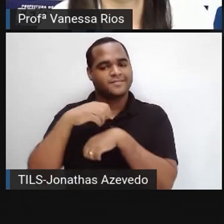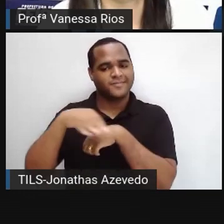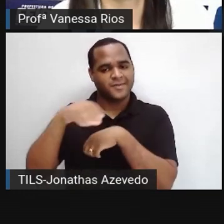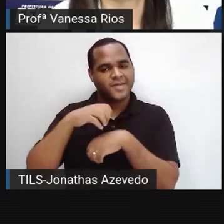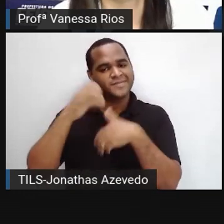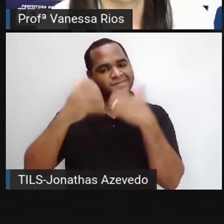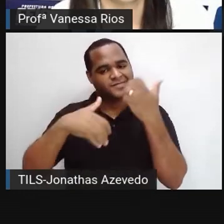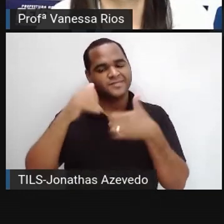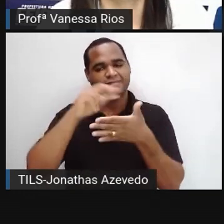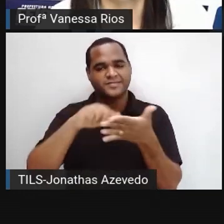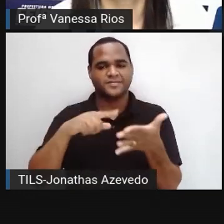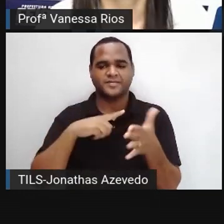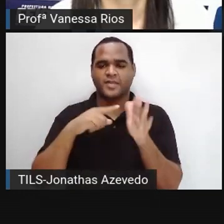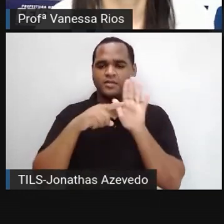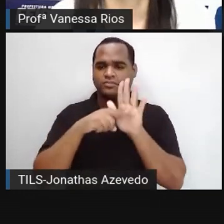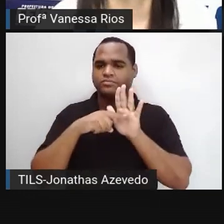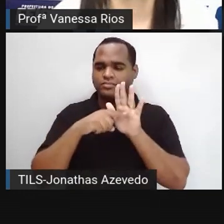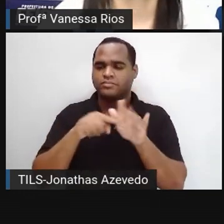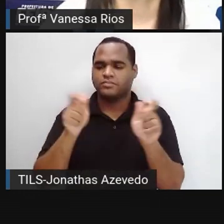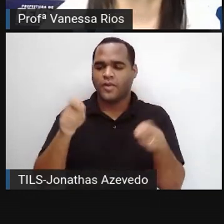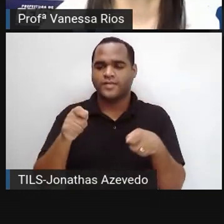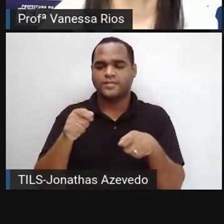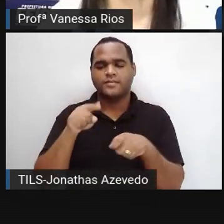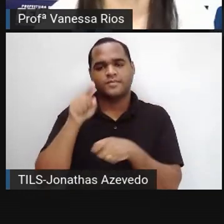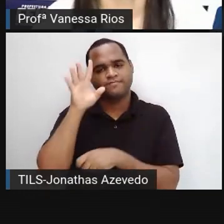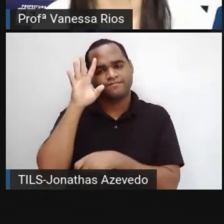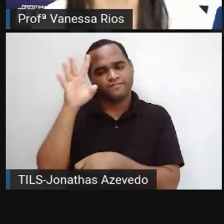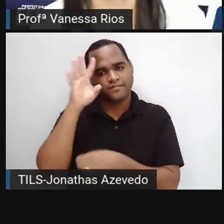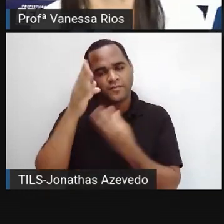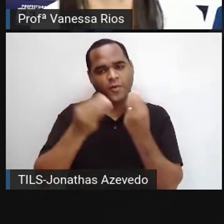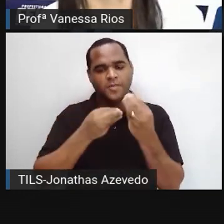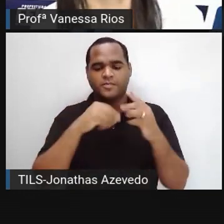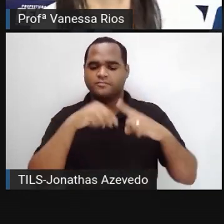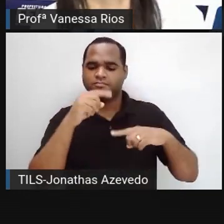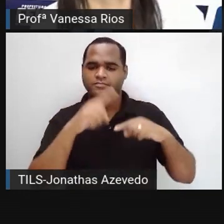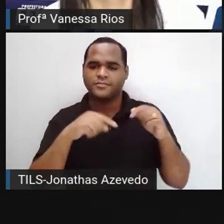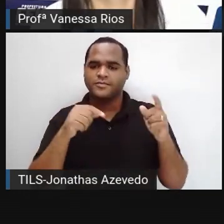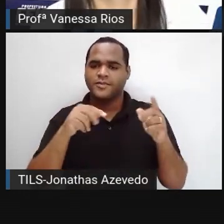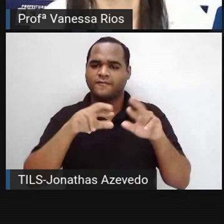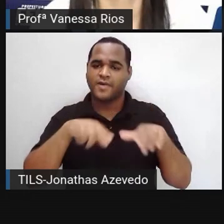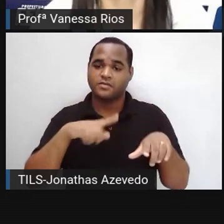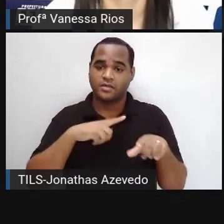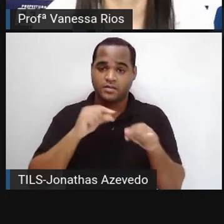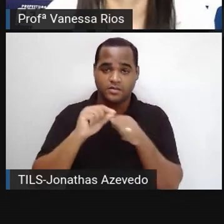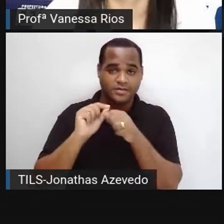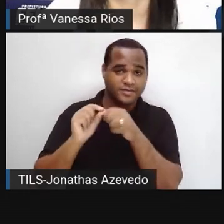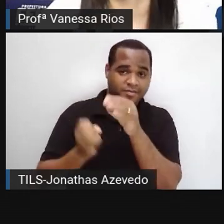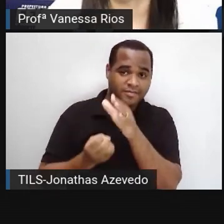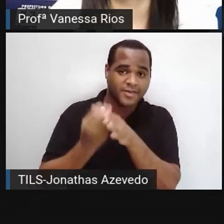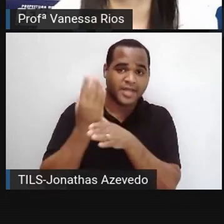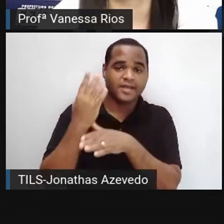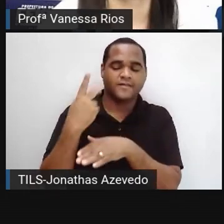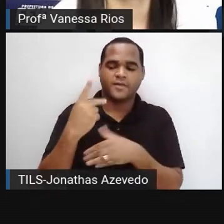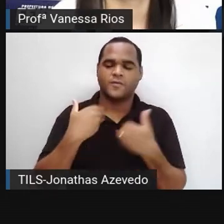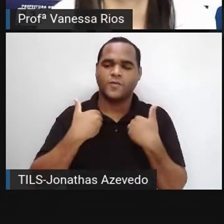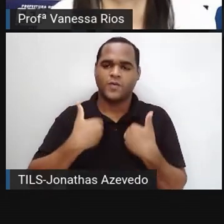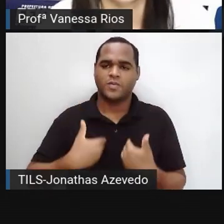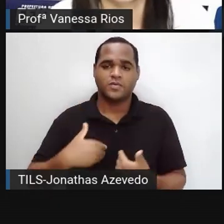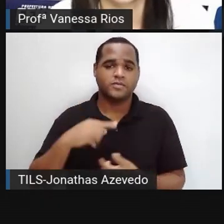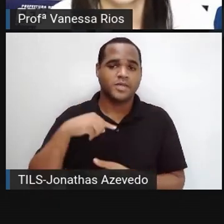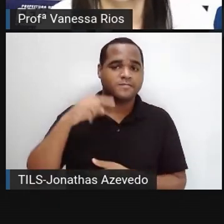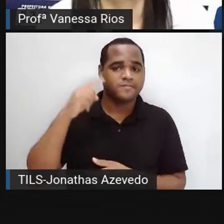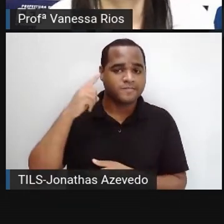orientações que a Pro deu nesta aula e vai pensando aí em qual instrumento você vai produzir, qual som com seu corpo você vai